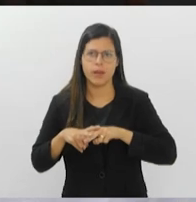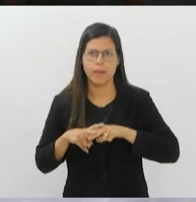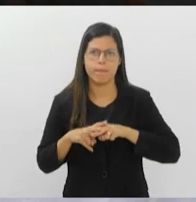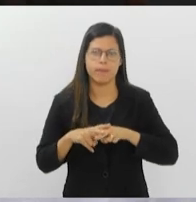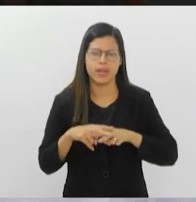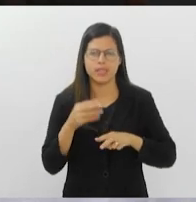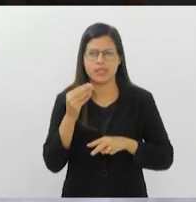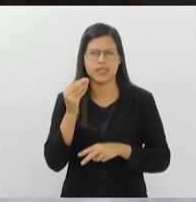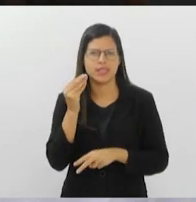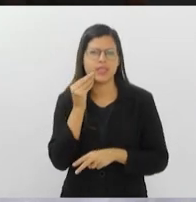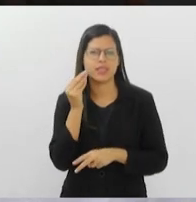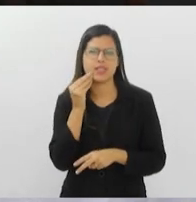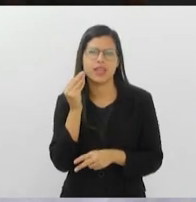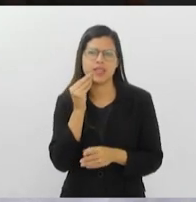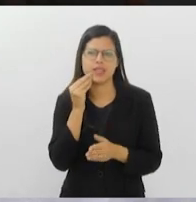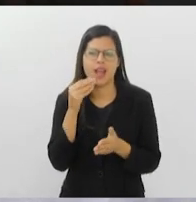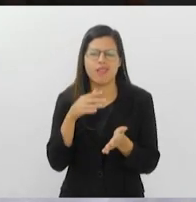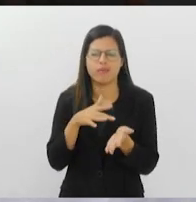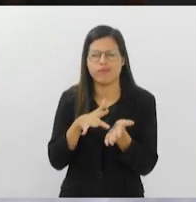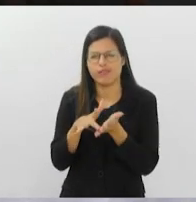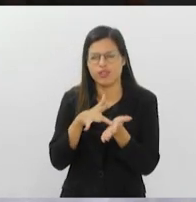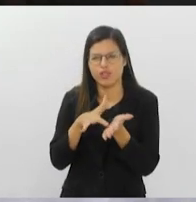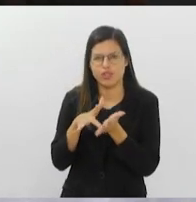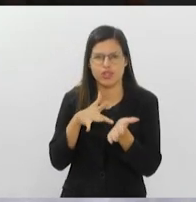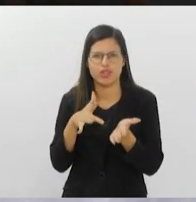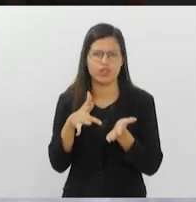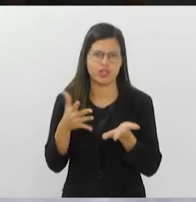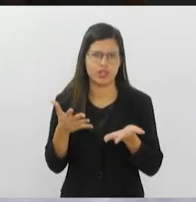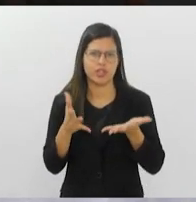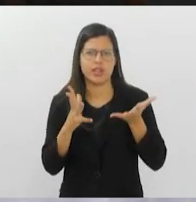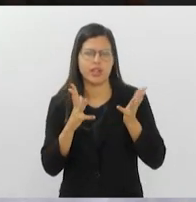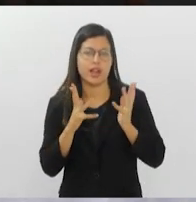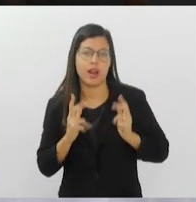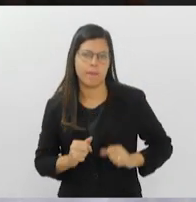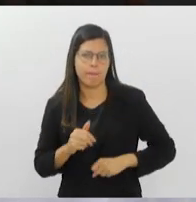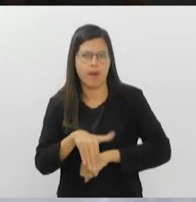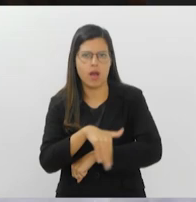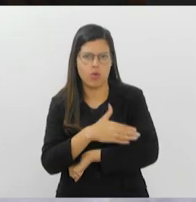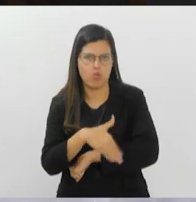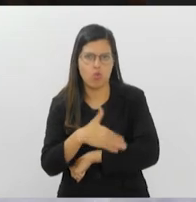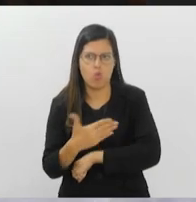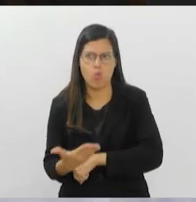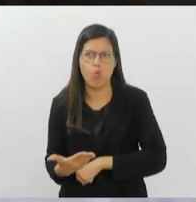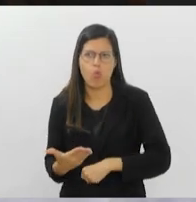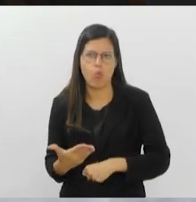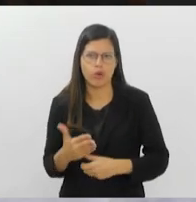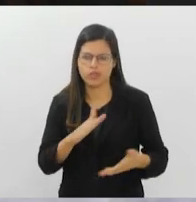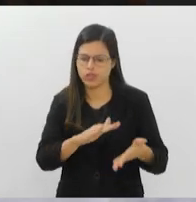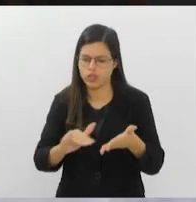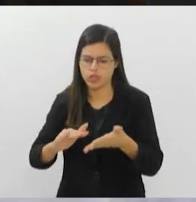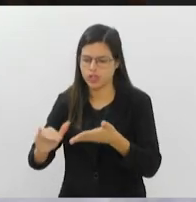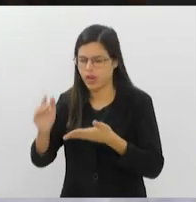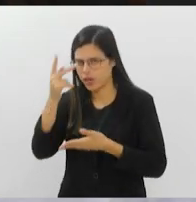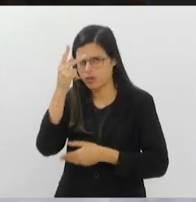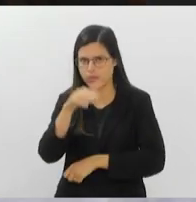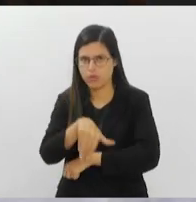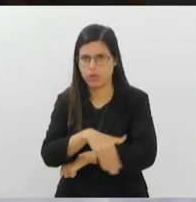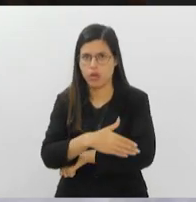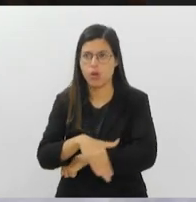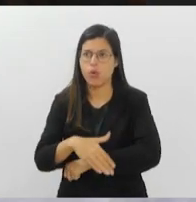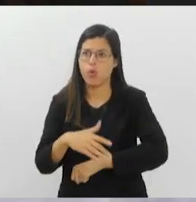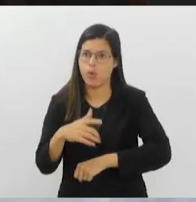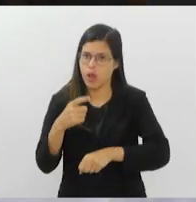uma tentativa de limpar as ruas. Né? E aí o termo é duro, mas esse é o termo que está por trás desse